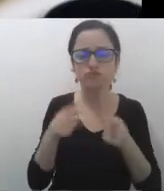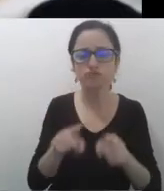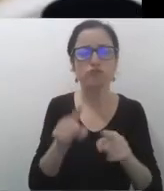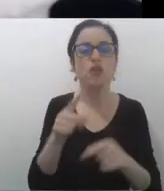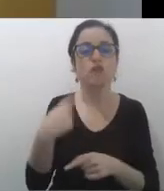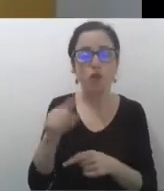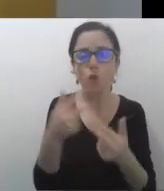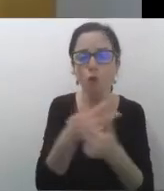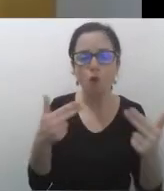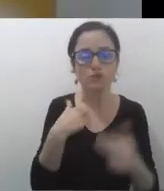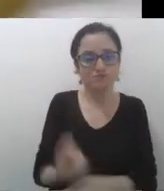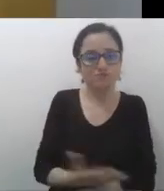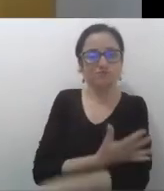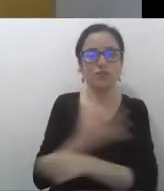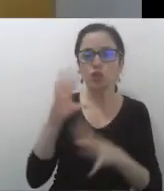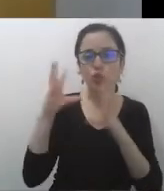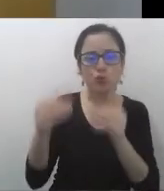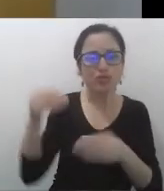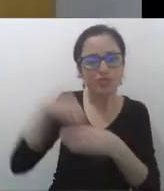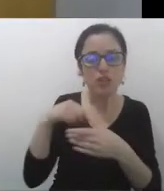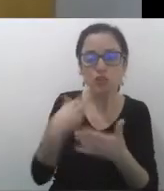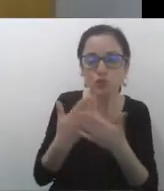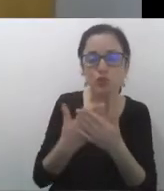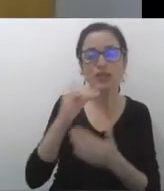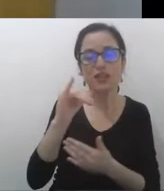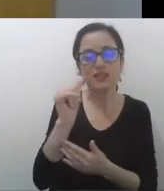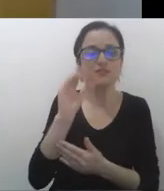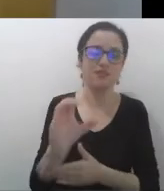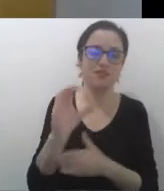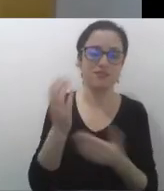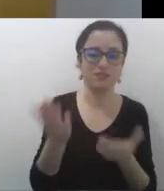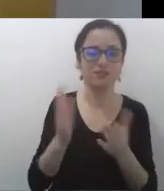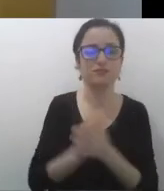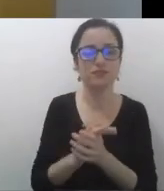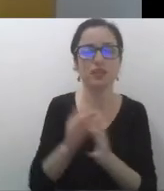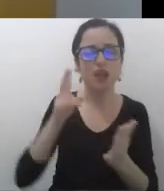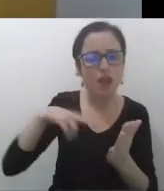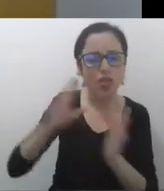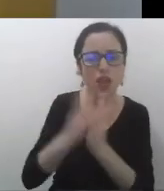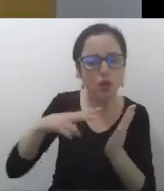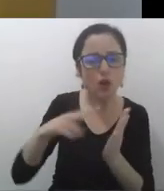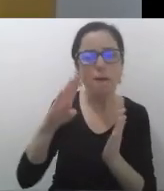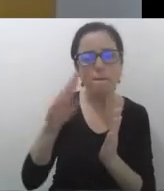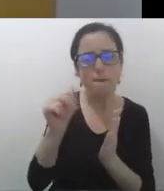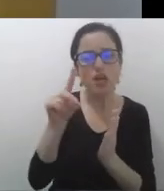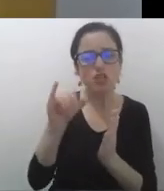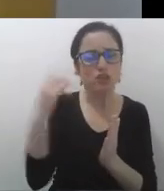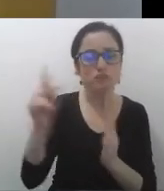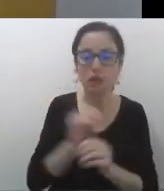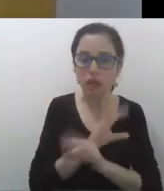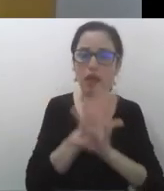mesmo tempo, isso foi uma coisa que me surpreendeu o tempo todo, quando eu estudei o IAC, lendo os livros do Bardi,